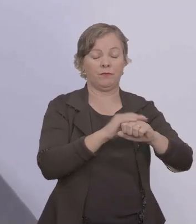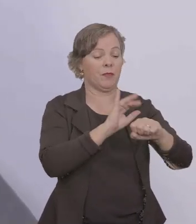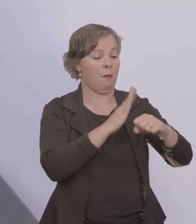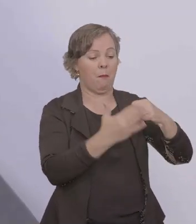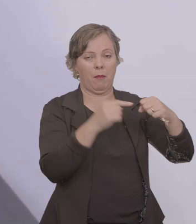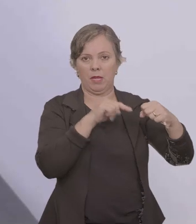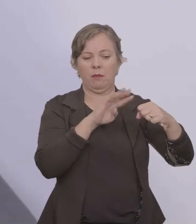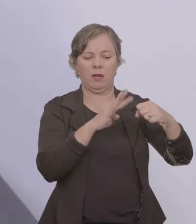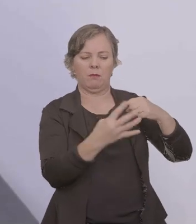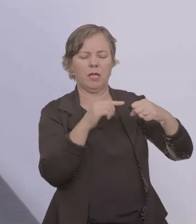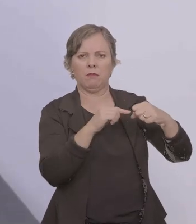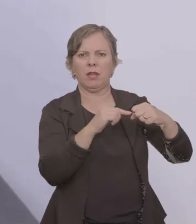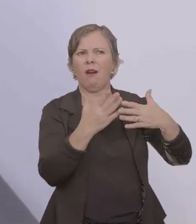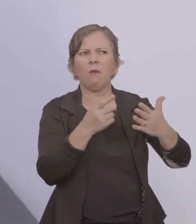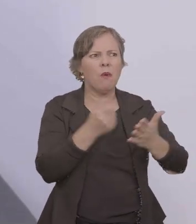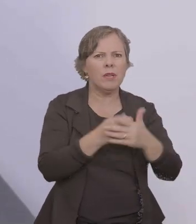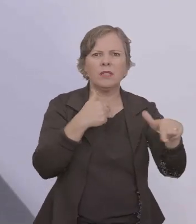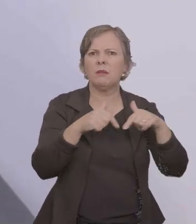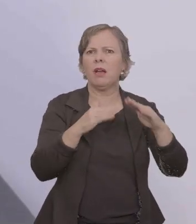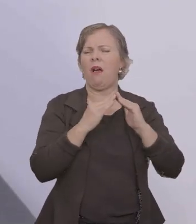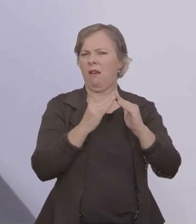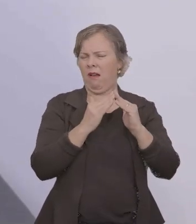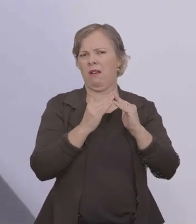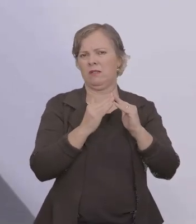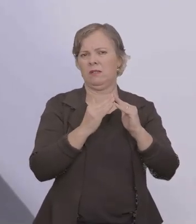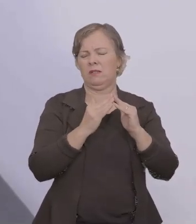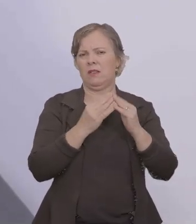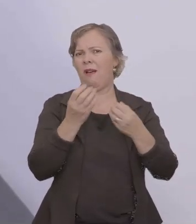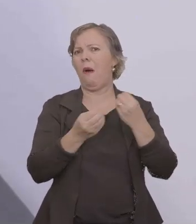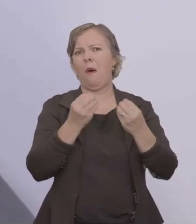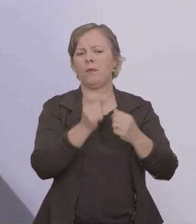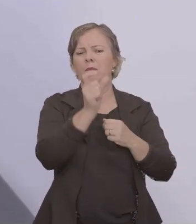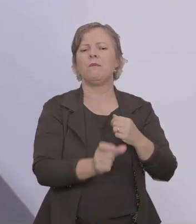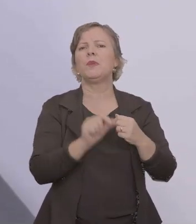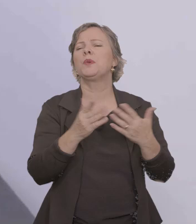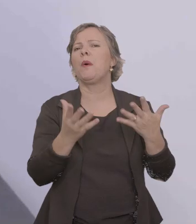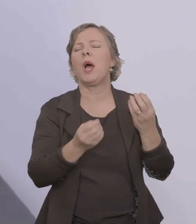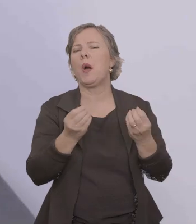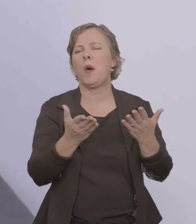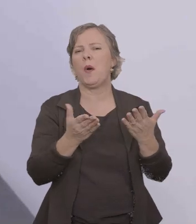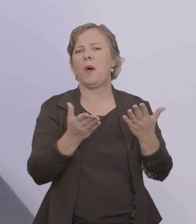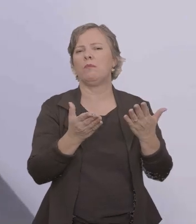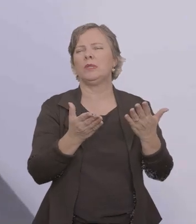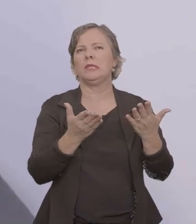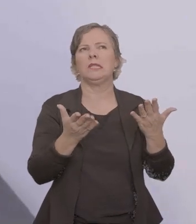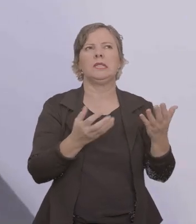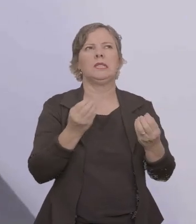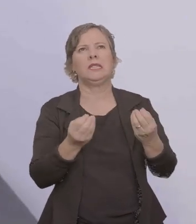chega e obriga nós a trabalharmos de casa? Né? Como que essa pessoa ela vai